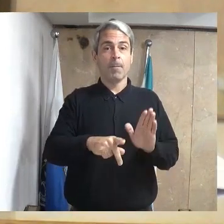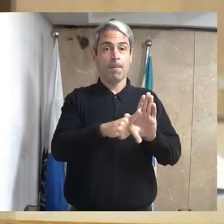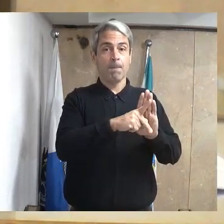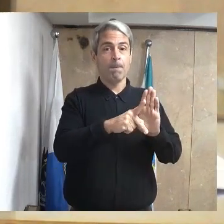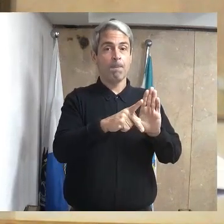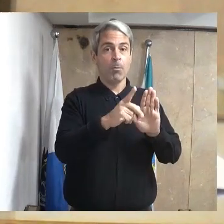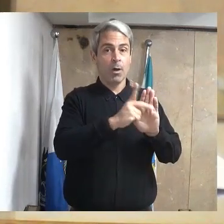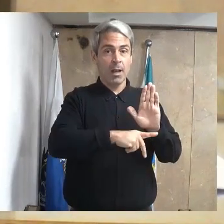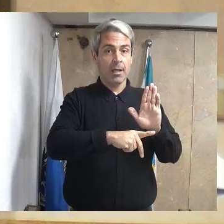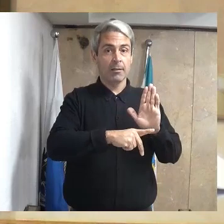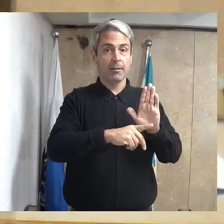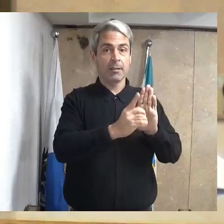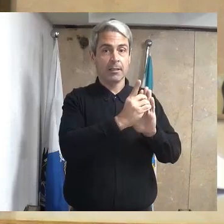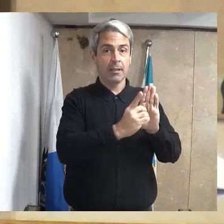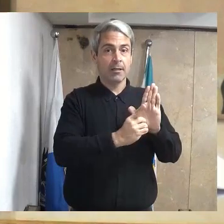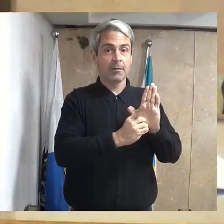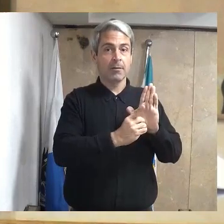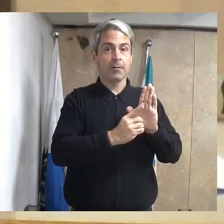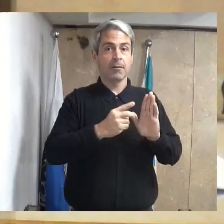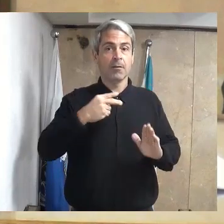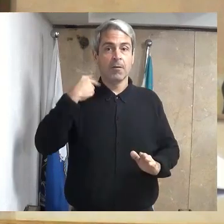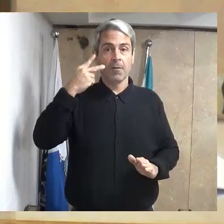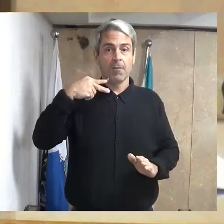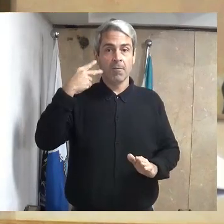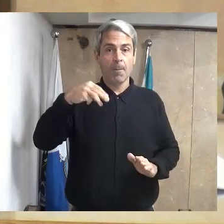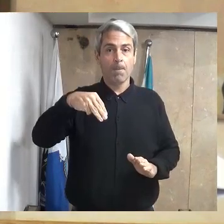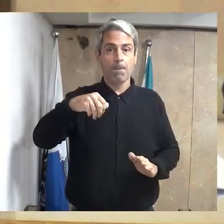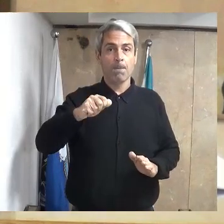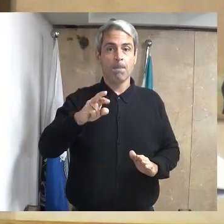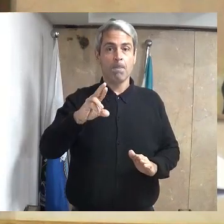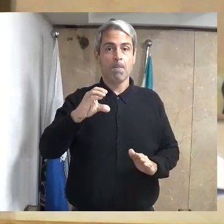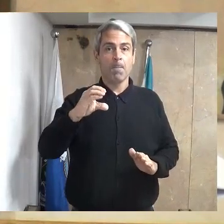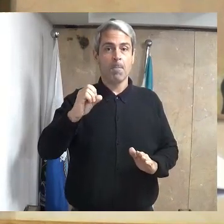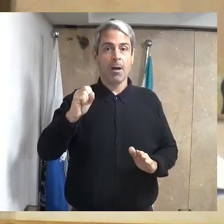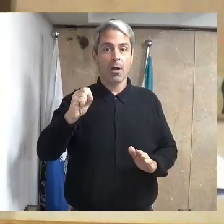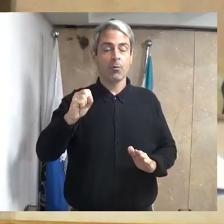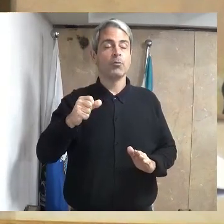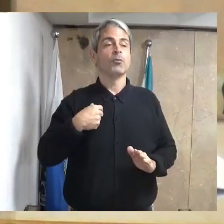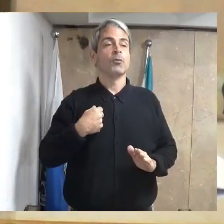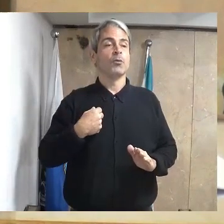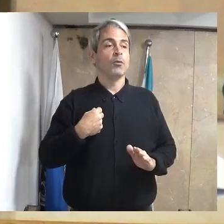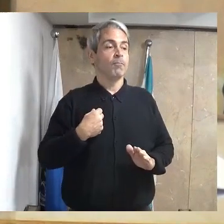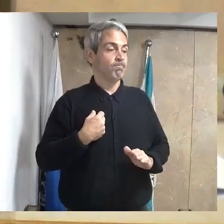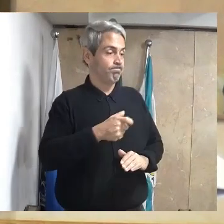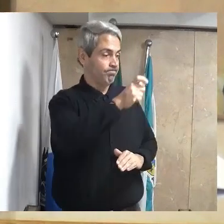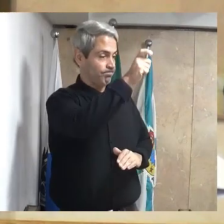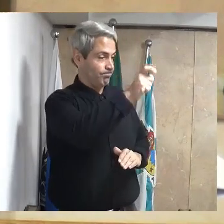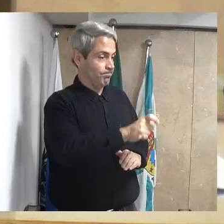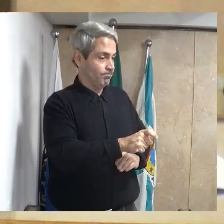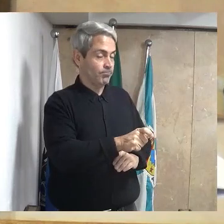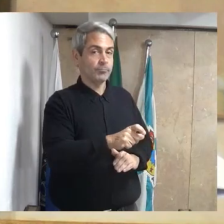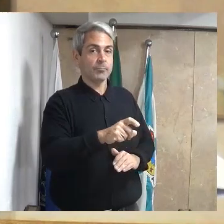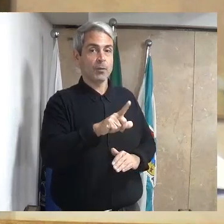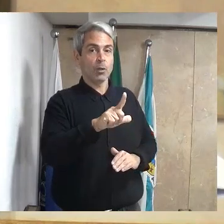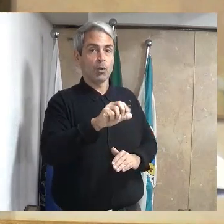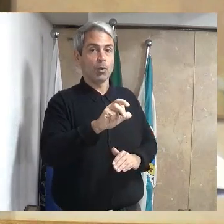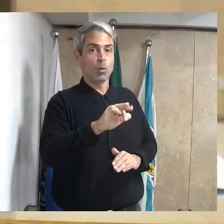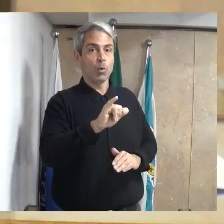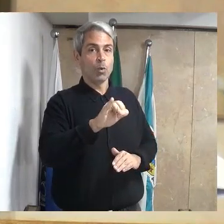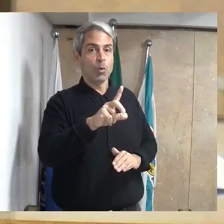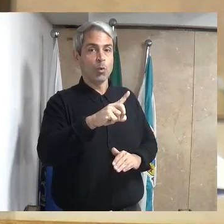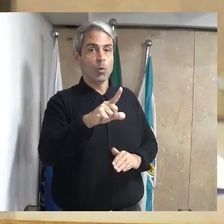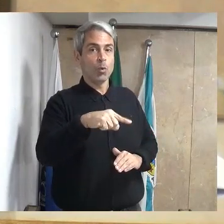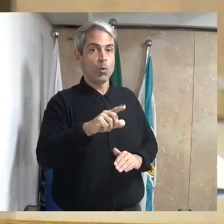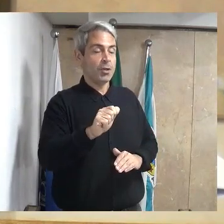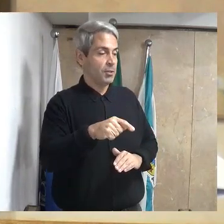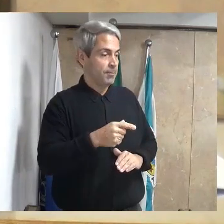decreto legislativo do excelentíssimo senhor vereador Marcos Paulo Barbosa Tavares, concedendo ao excelentíssimo senhor ministro Luiz Roberto Barroso,